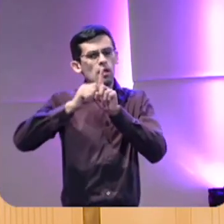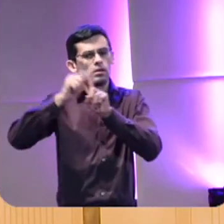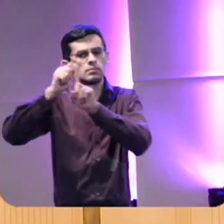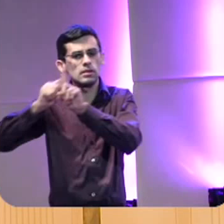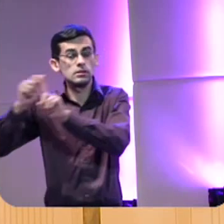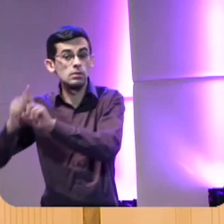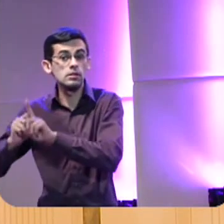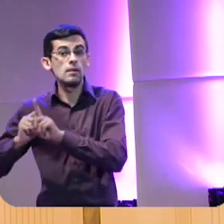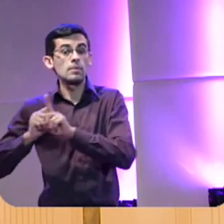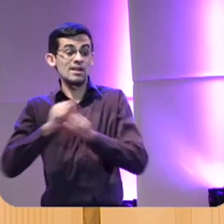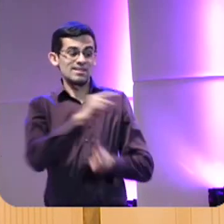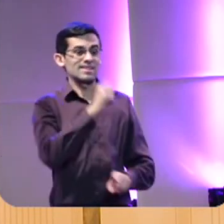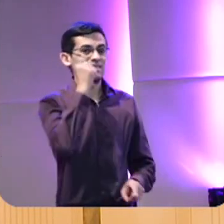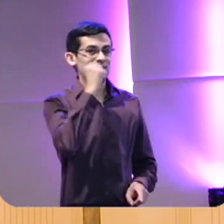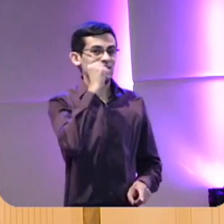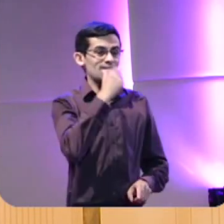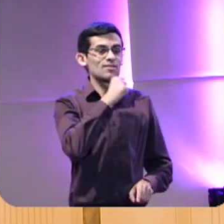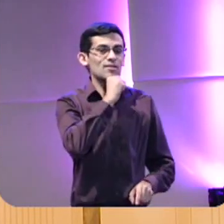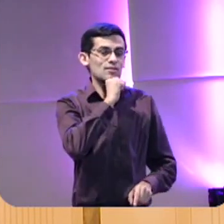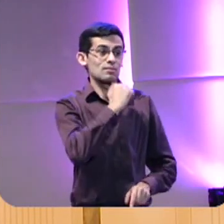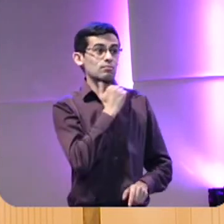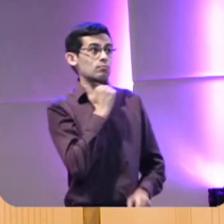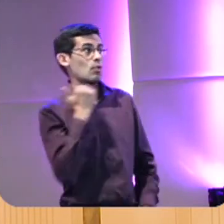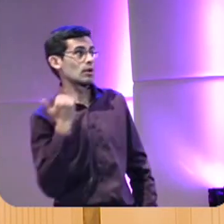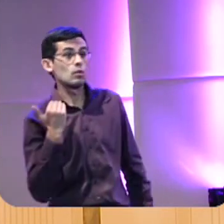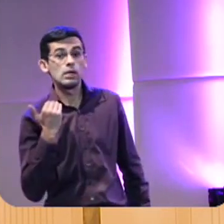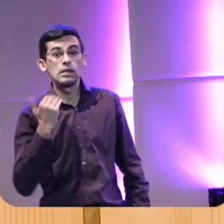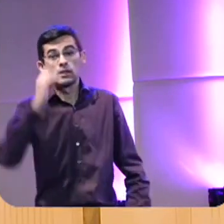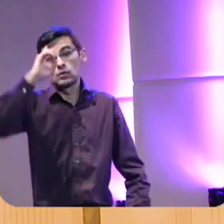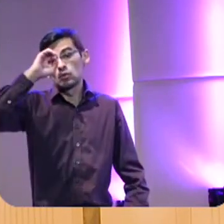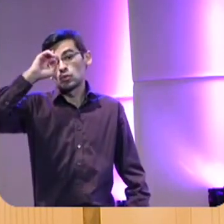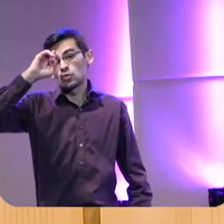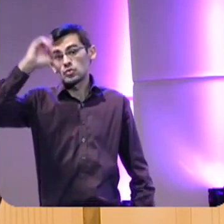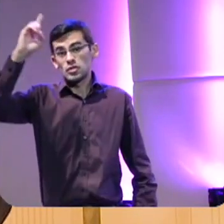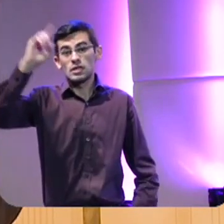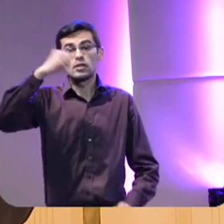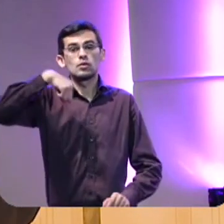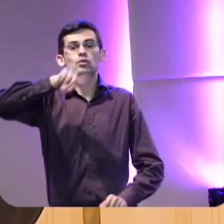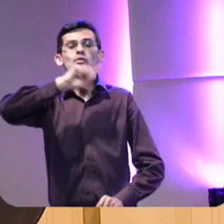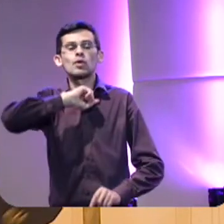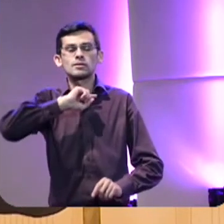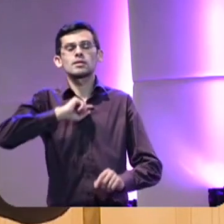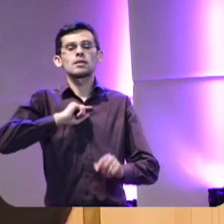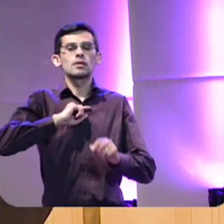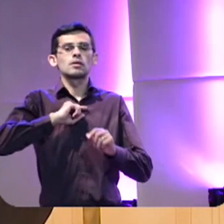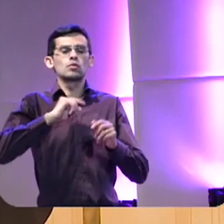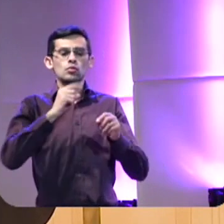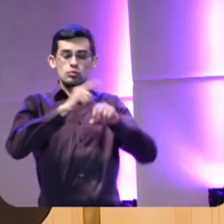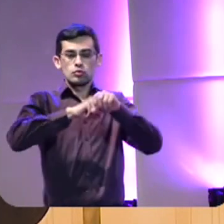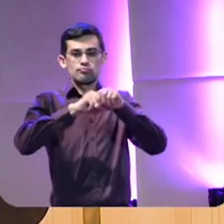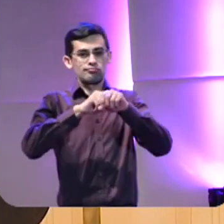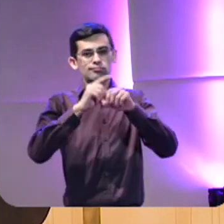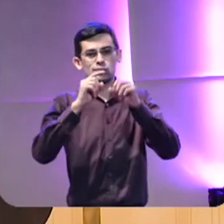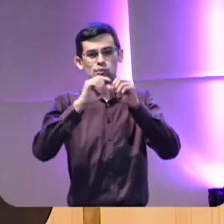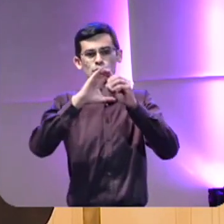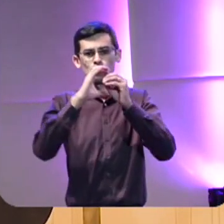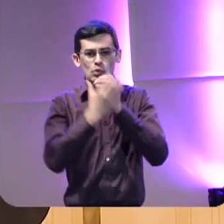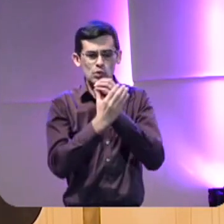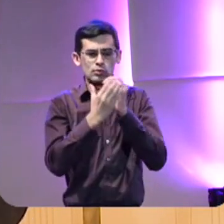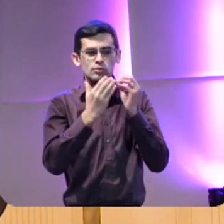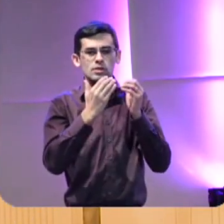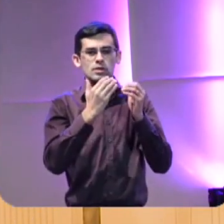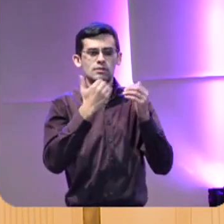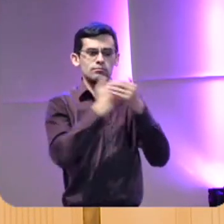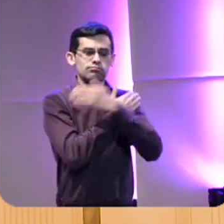meses e a mamãe dela faleceu. E no dia que nós estávamos lá no guardamento, né, para começar